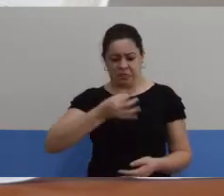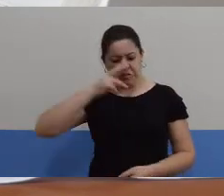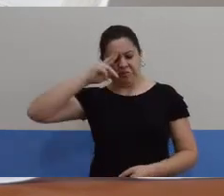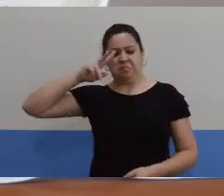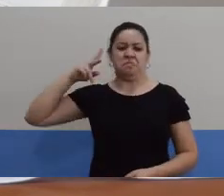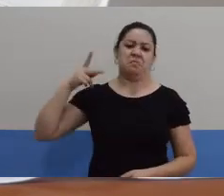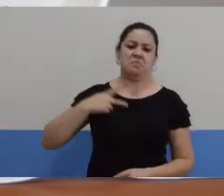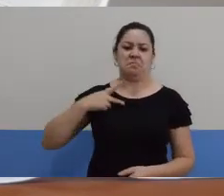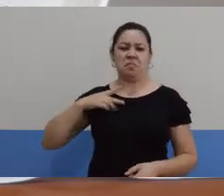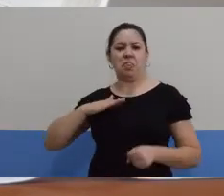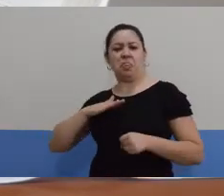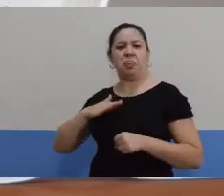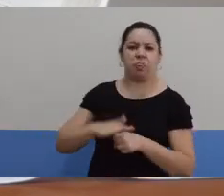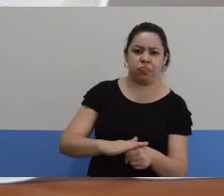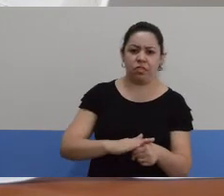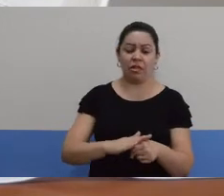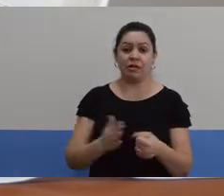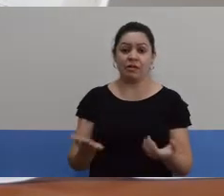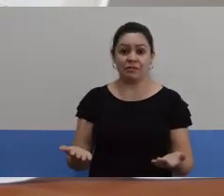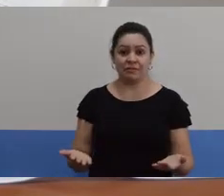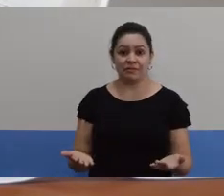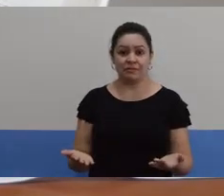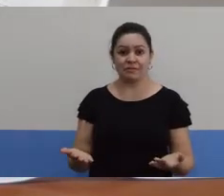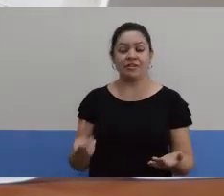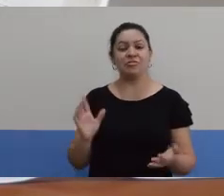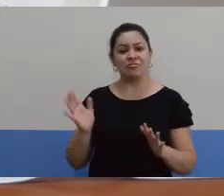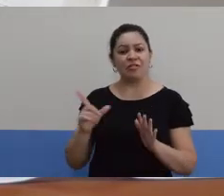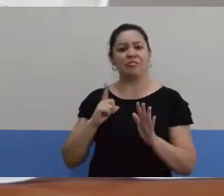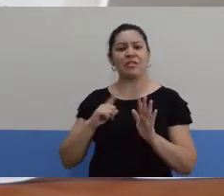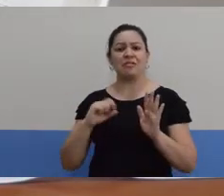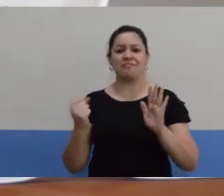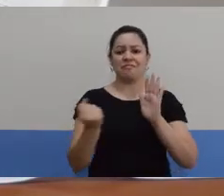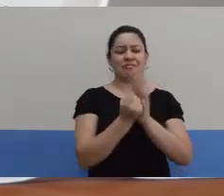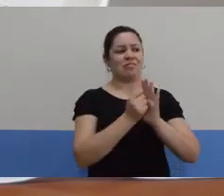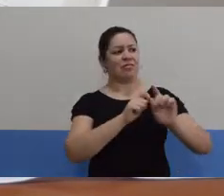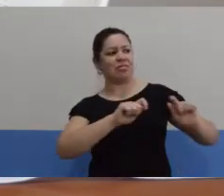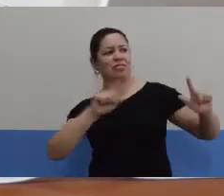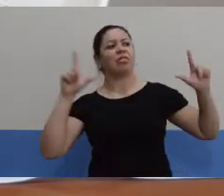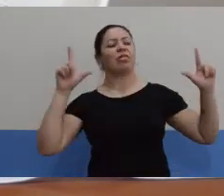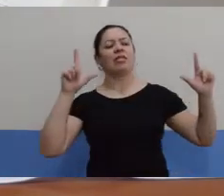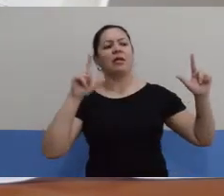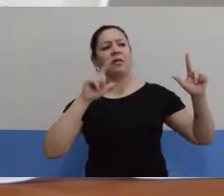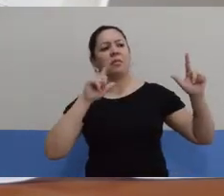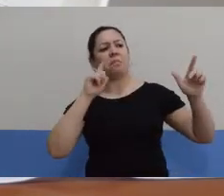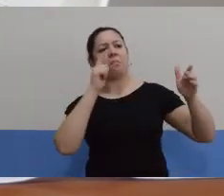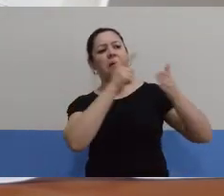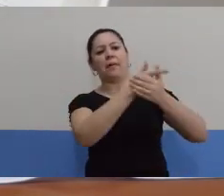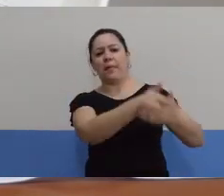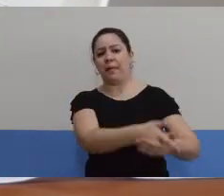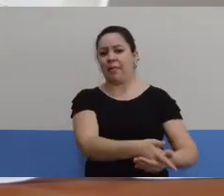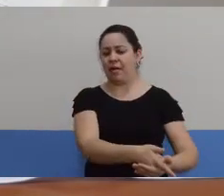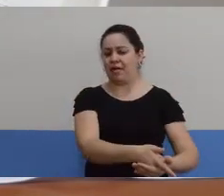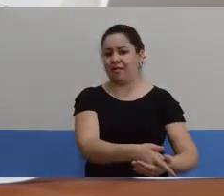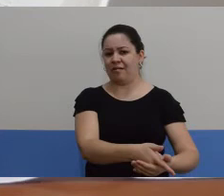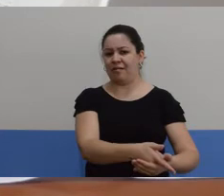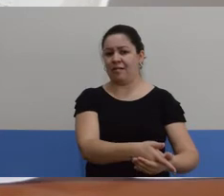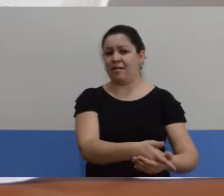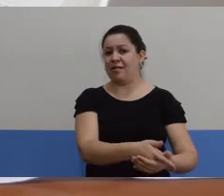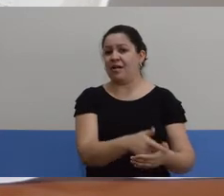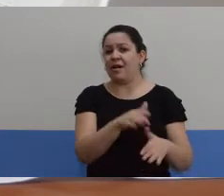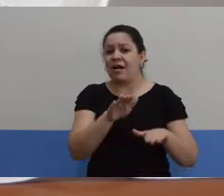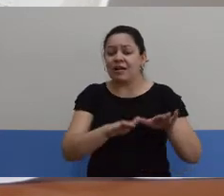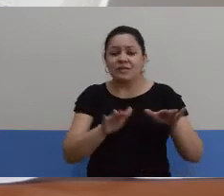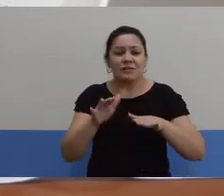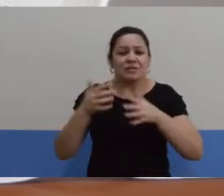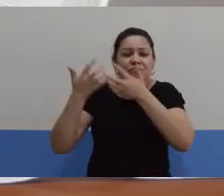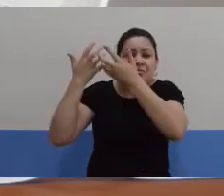alguns slogans, elas já têm alguns chavões, e elas jogam esses slogans sem muitas